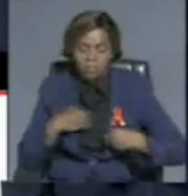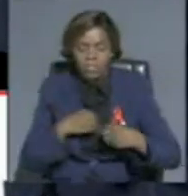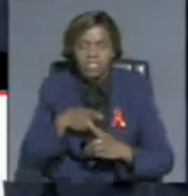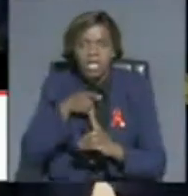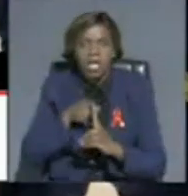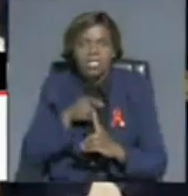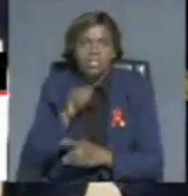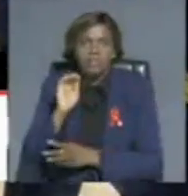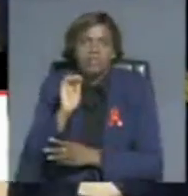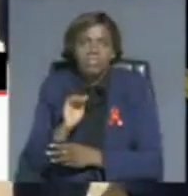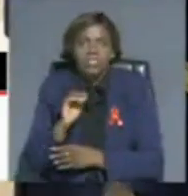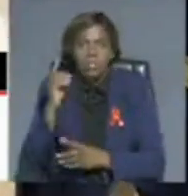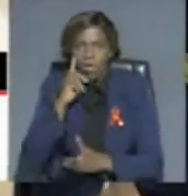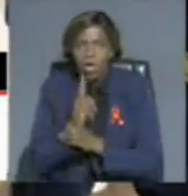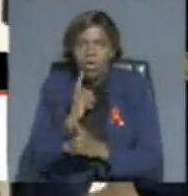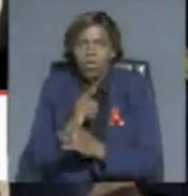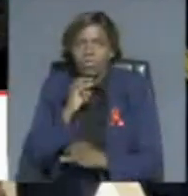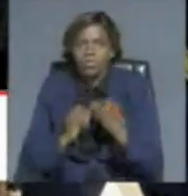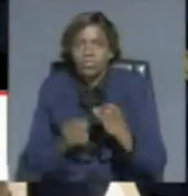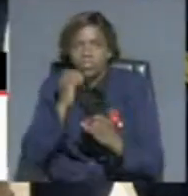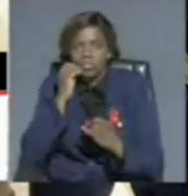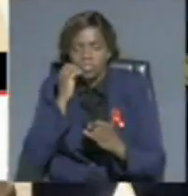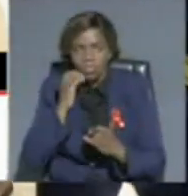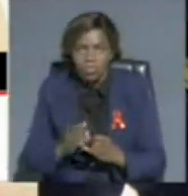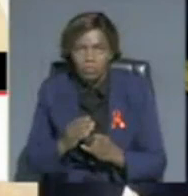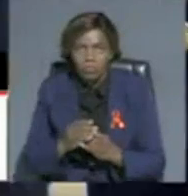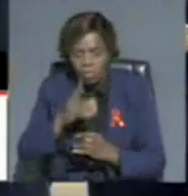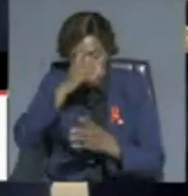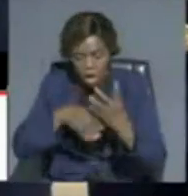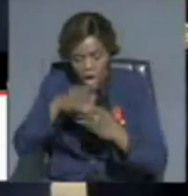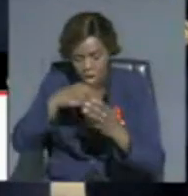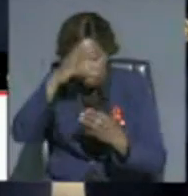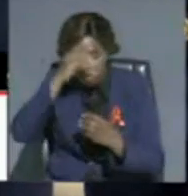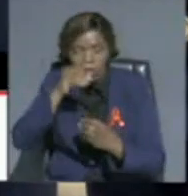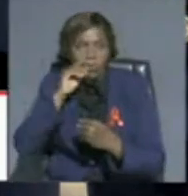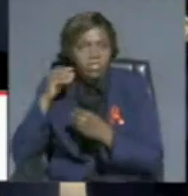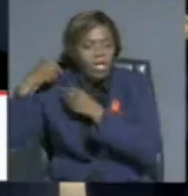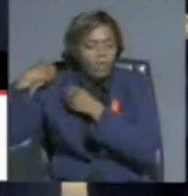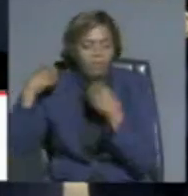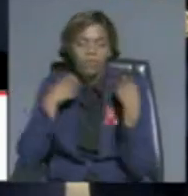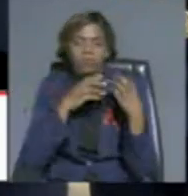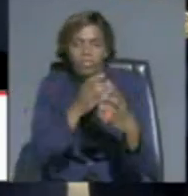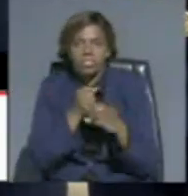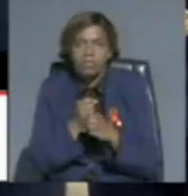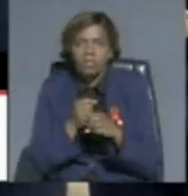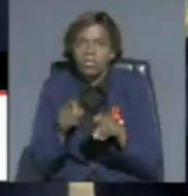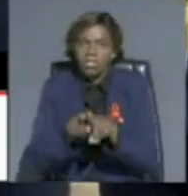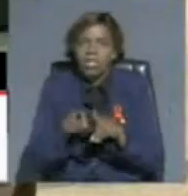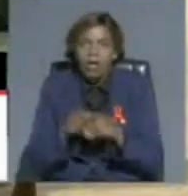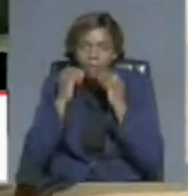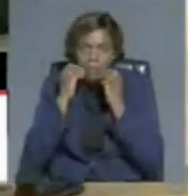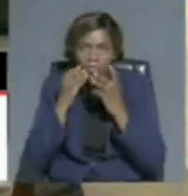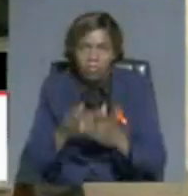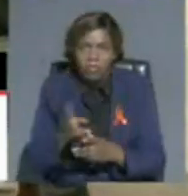Aeronáuticas. Cerimónia marcada pelo patenteamento dos formandos. Dentre as várias especialidades, consta o rádio técnico